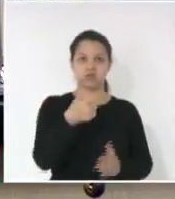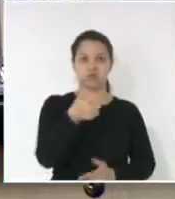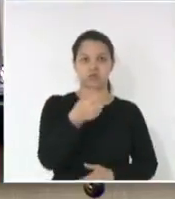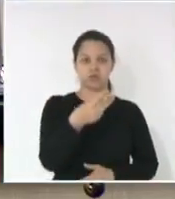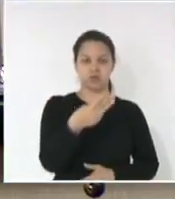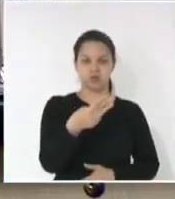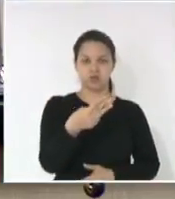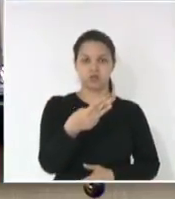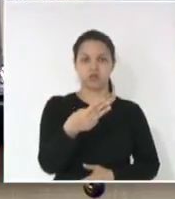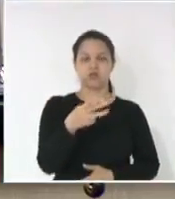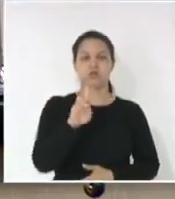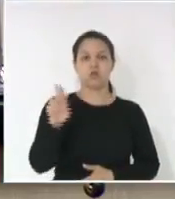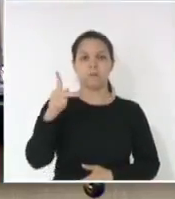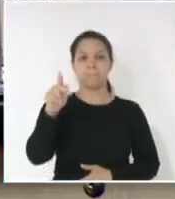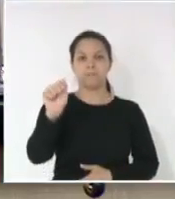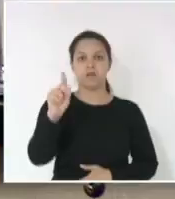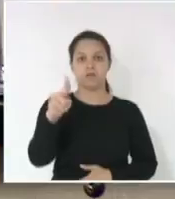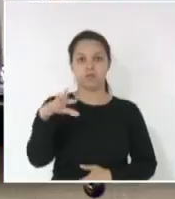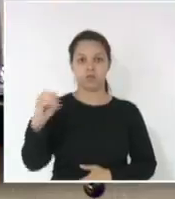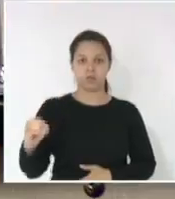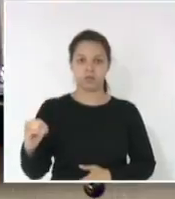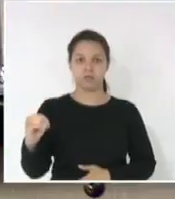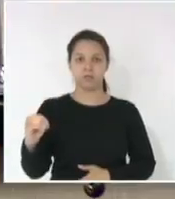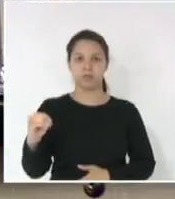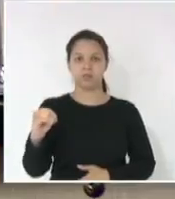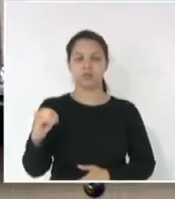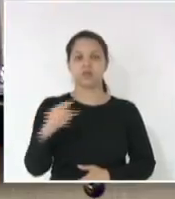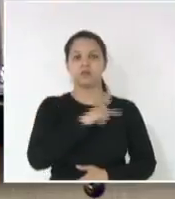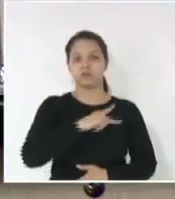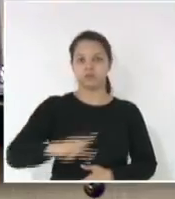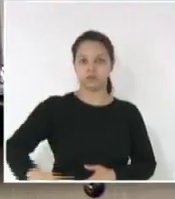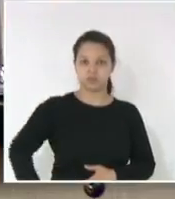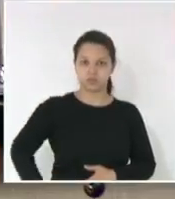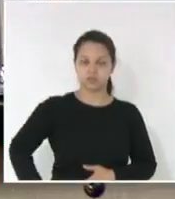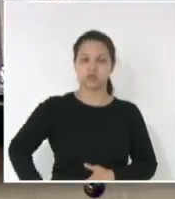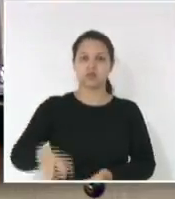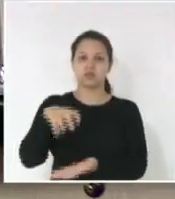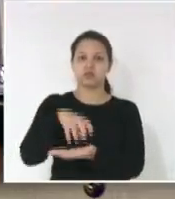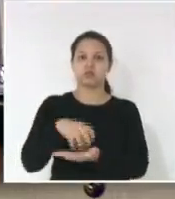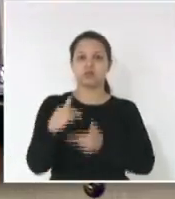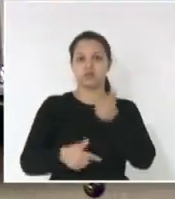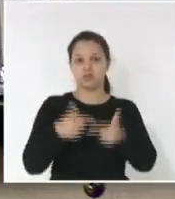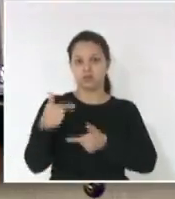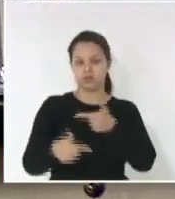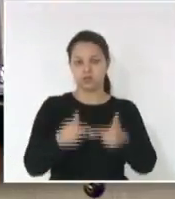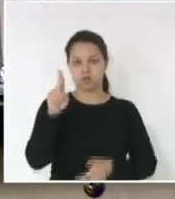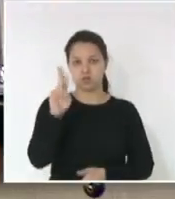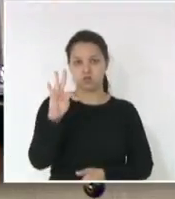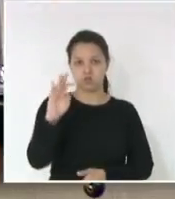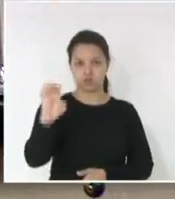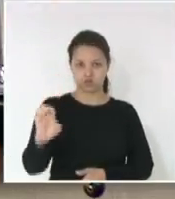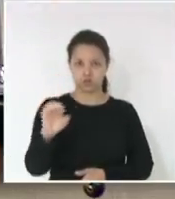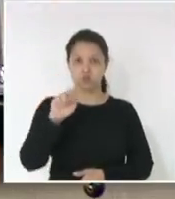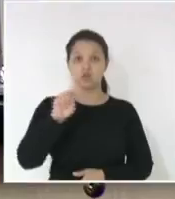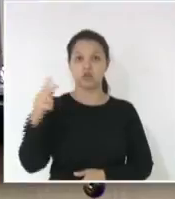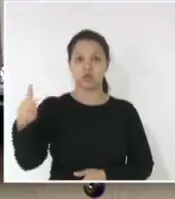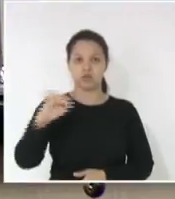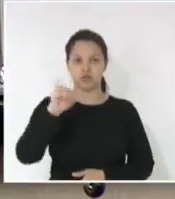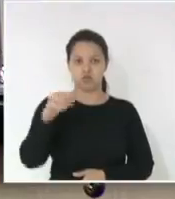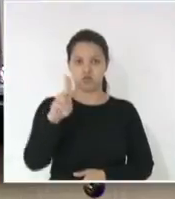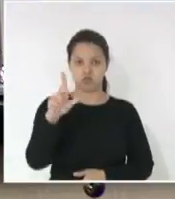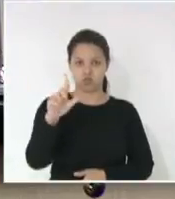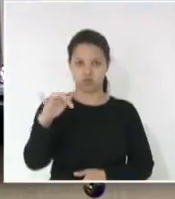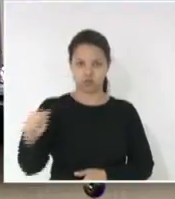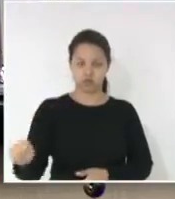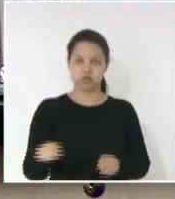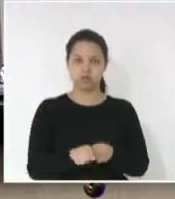Evangelista Vieira, a senhora presidente da Central Única dos Trabalhadores, a CUT, Ana Júlia Rodrigues, e senhora presidente da Casa da Mulher